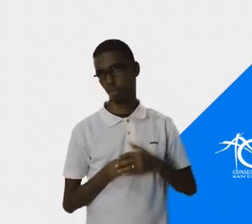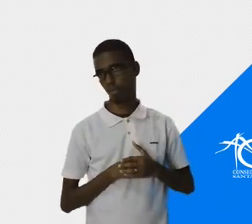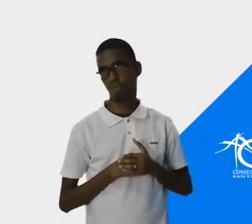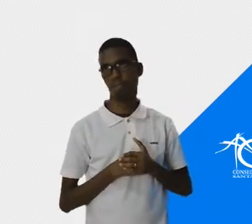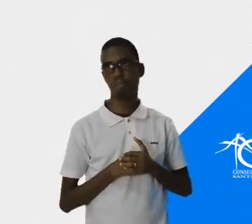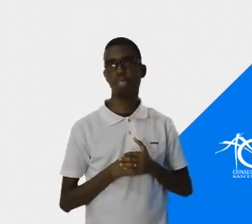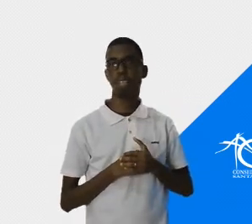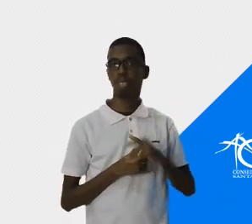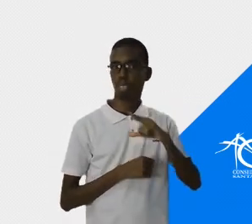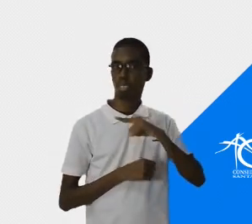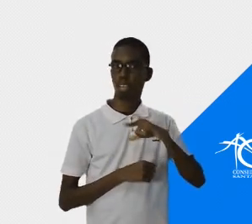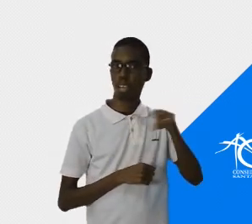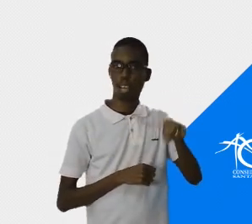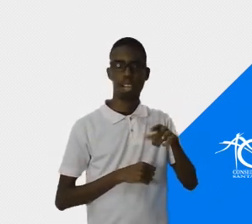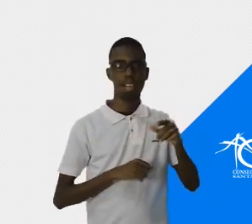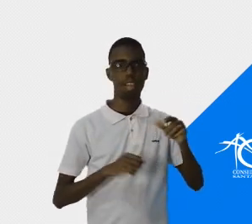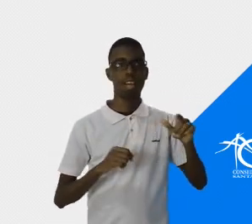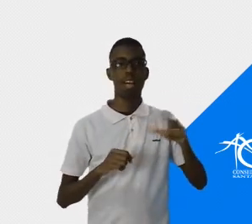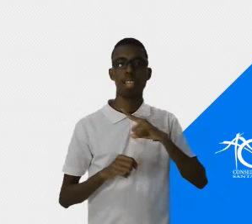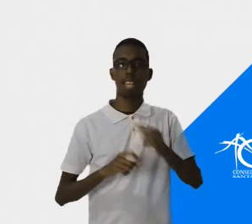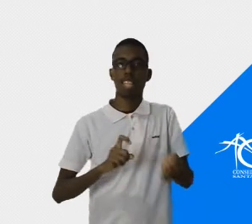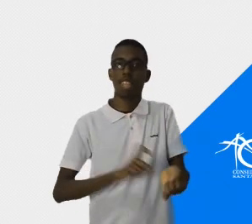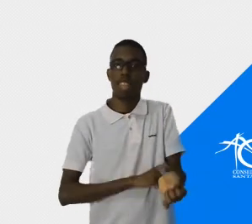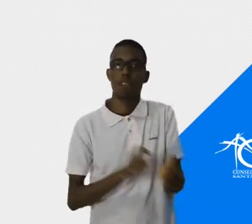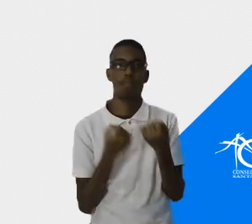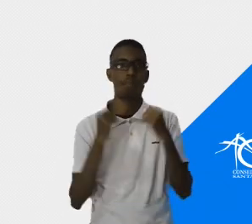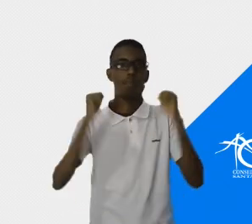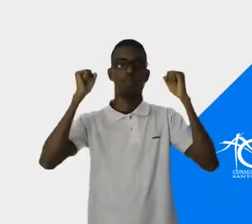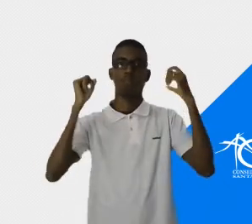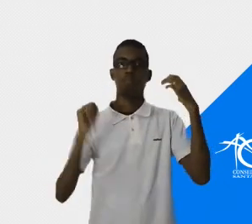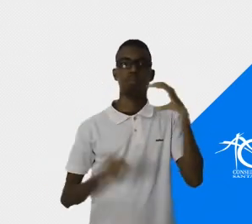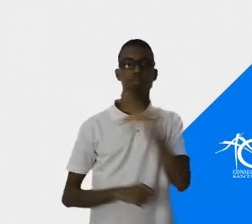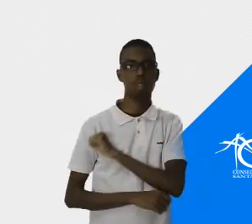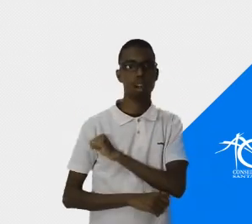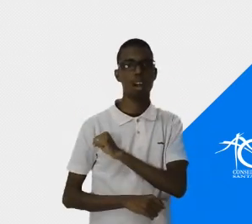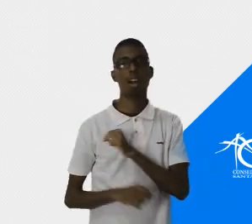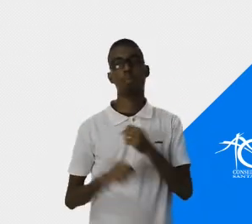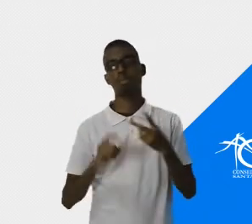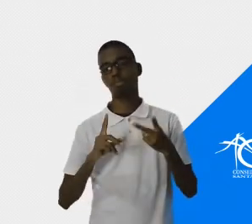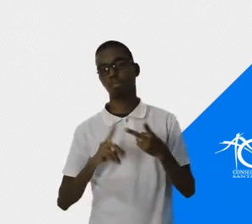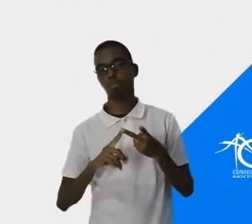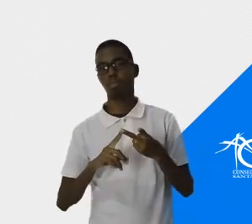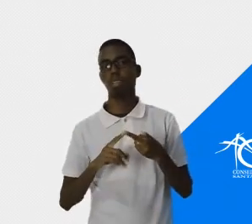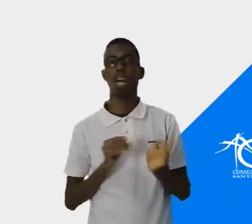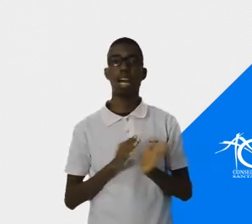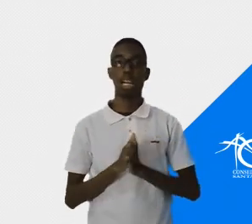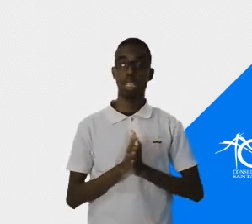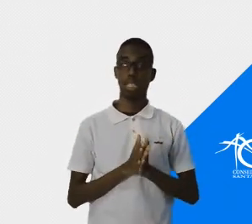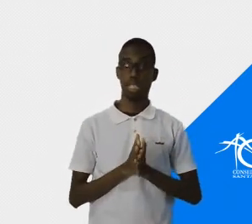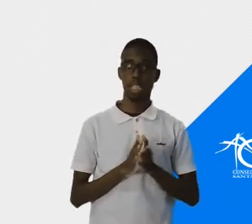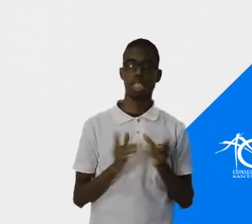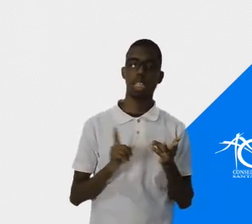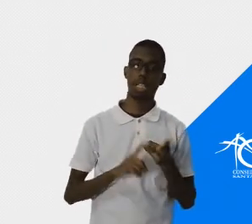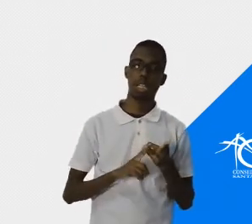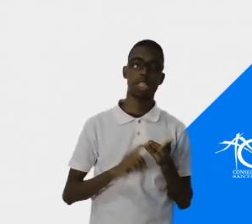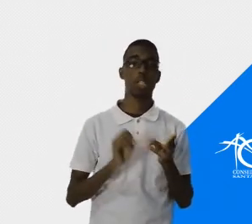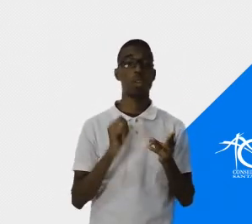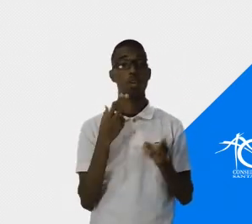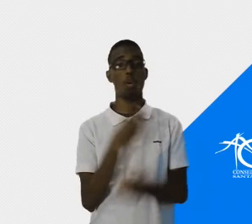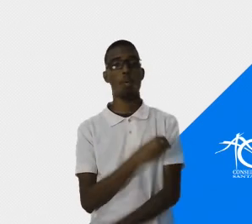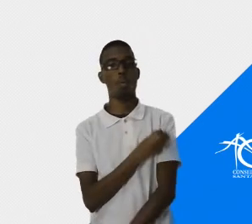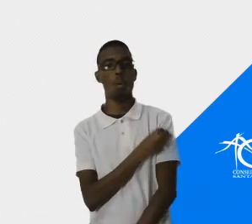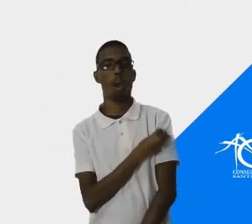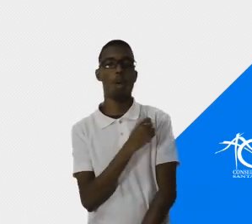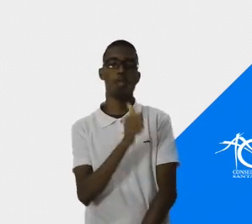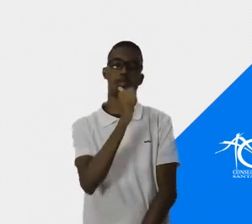reação emocional intempestiva, ou a impulsividade, ou uma ansiedade mórbida, né, como, por exemplo, embriaguez, né? O comportamento adicto, né?